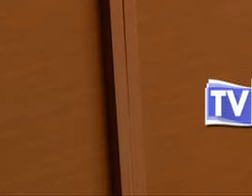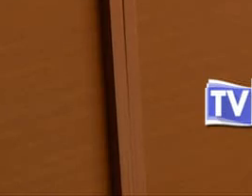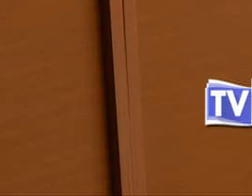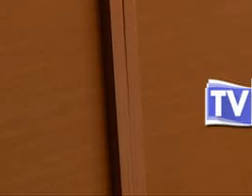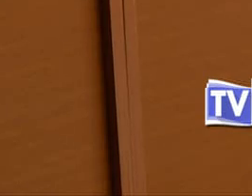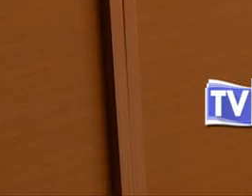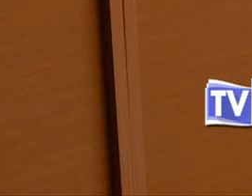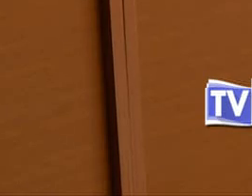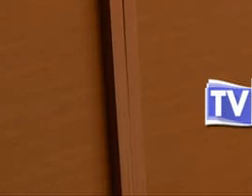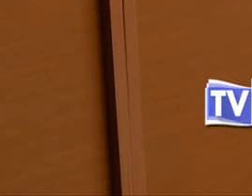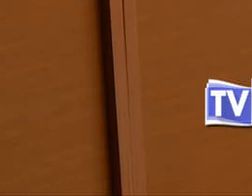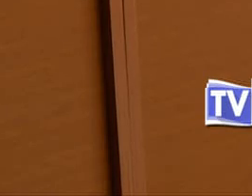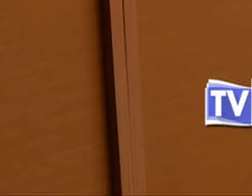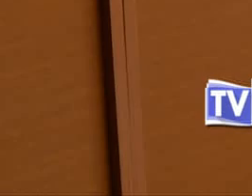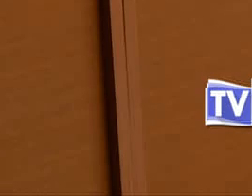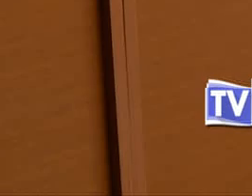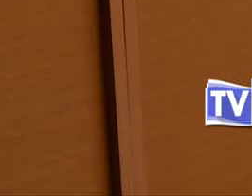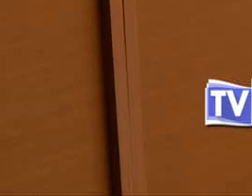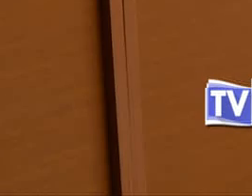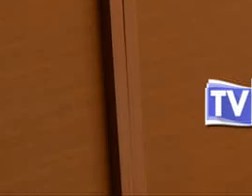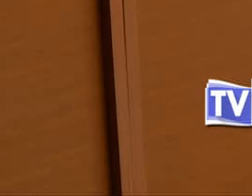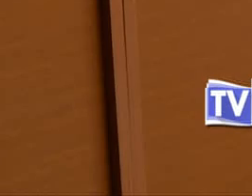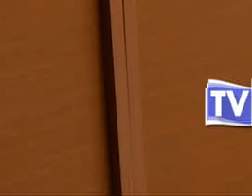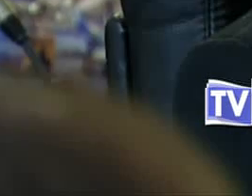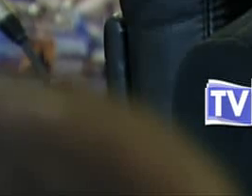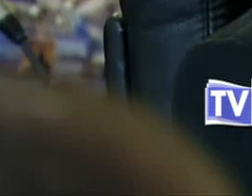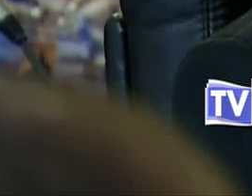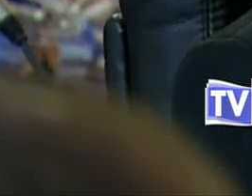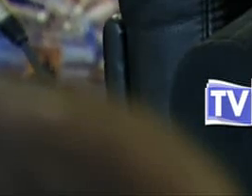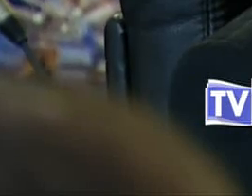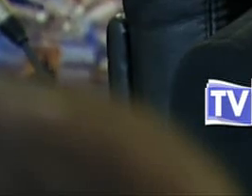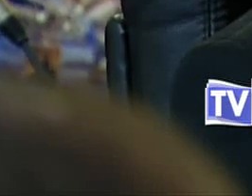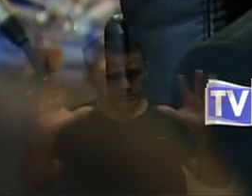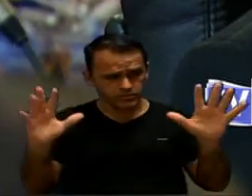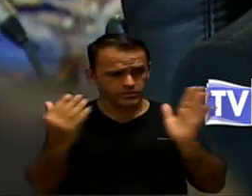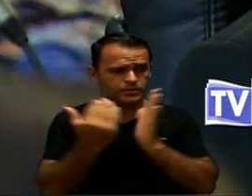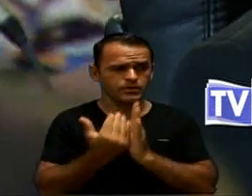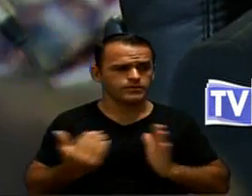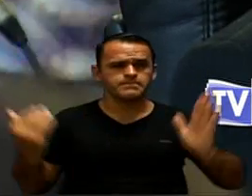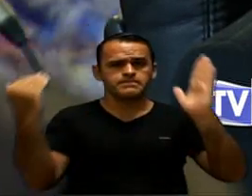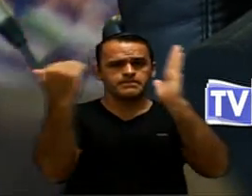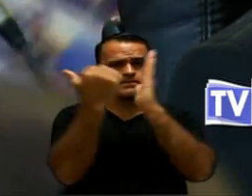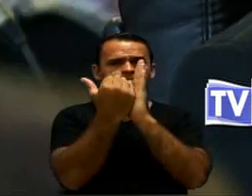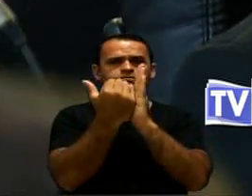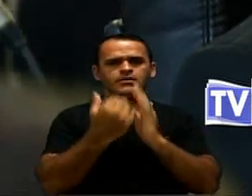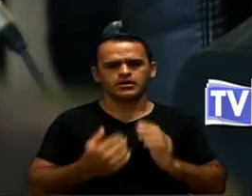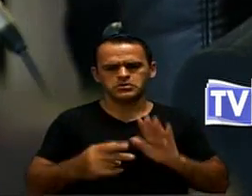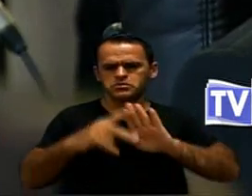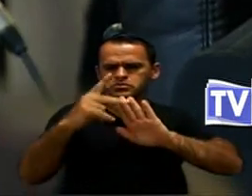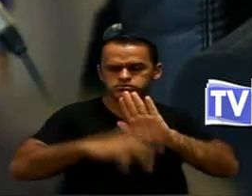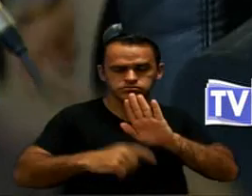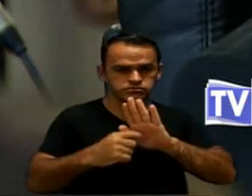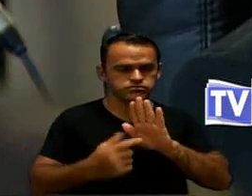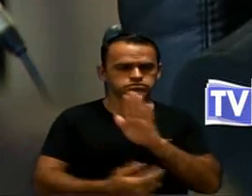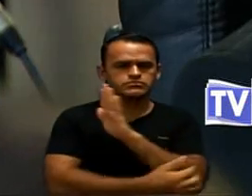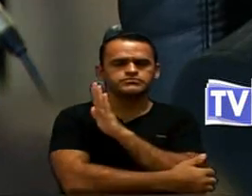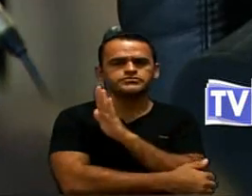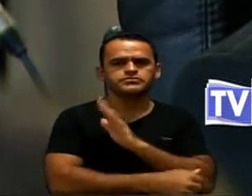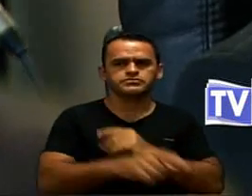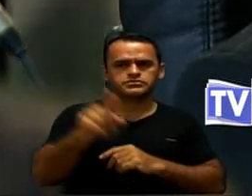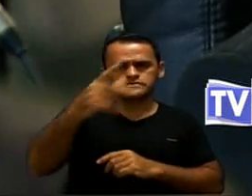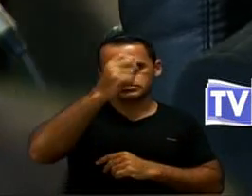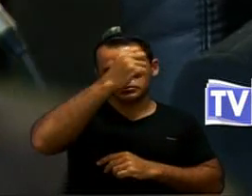arquivado. Realmente, precisaria ter uma transparência maior. Na apresentação de um projeto que nem esse. Alguém do